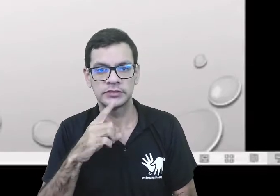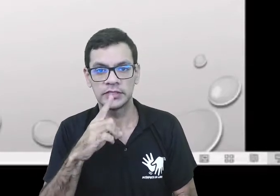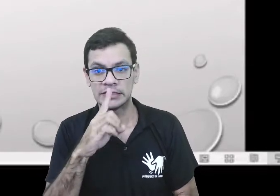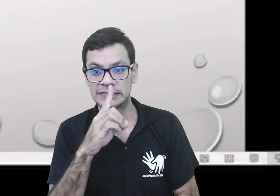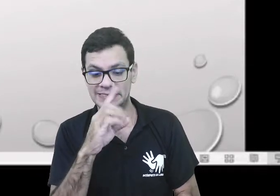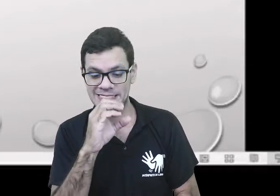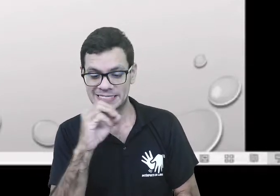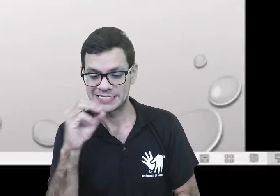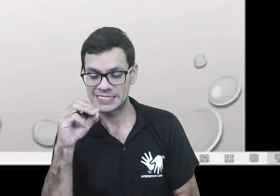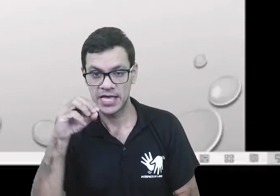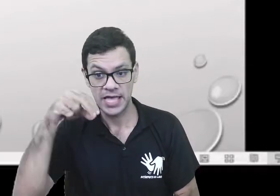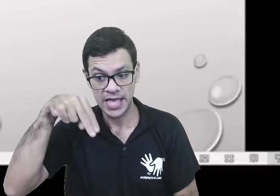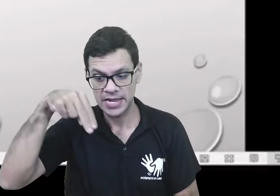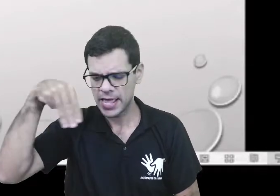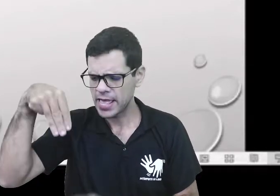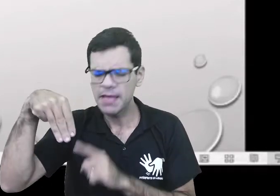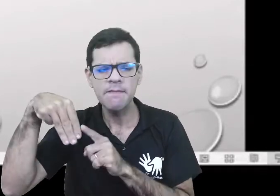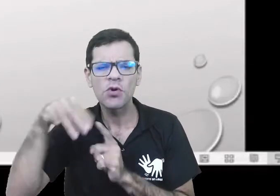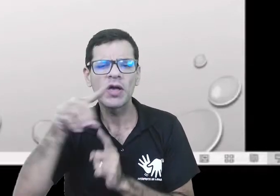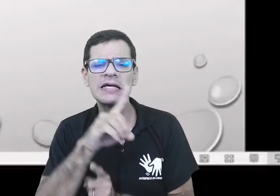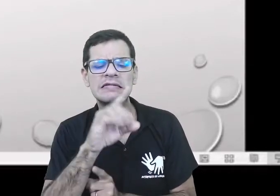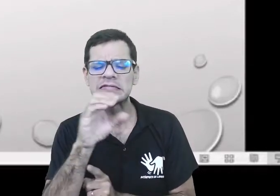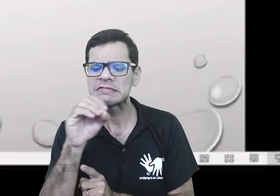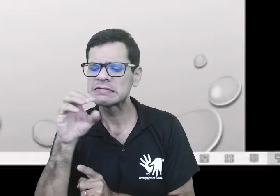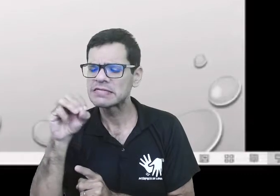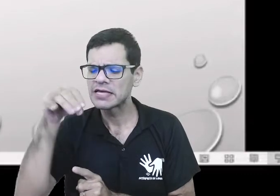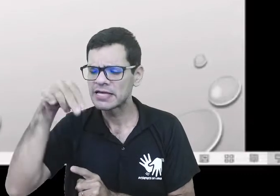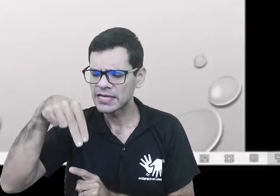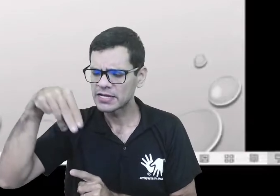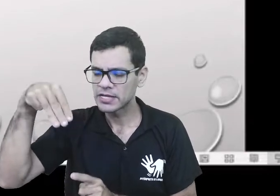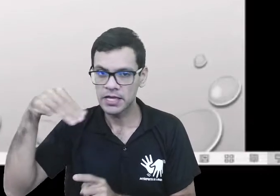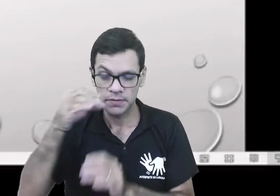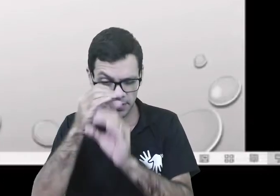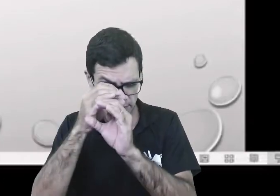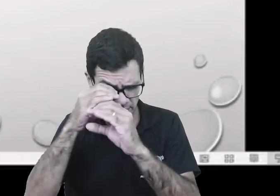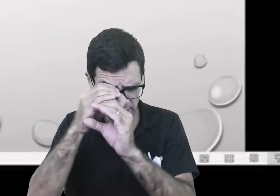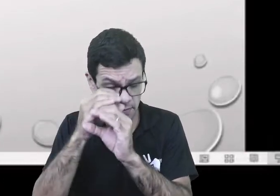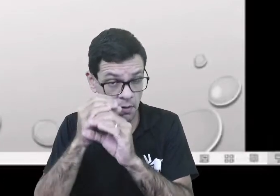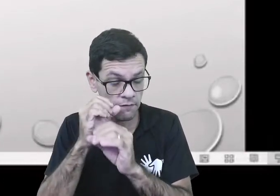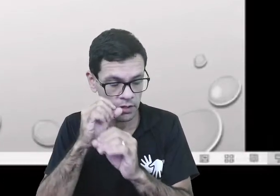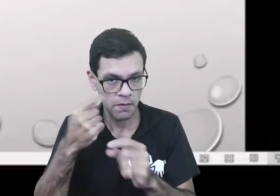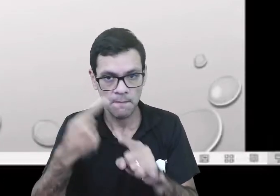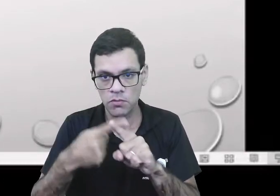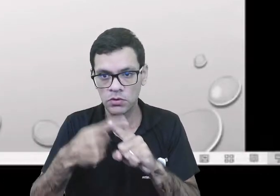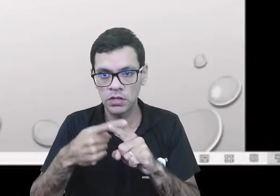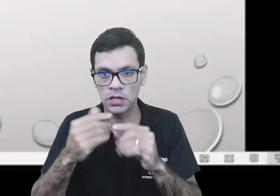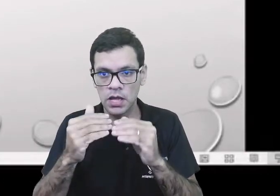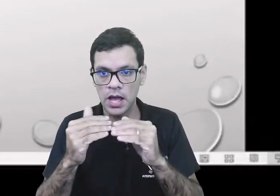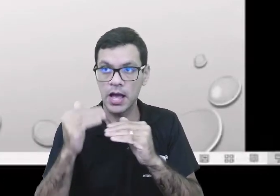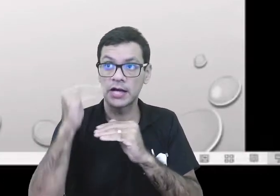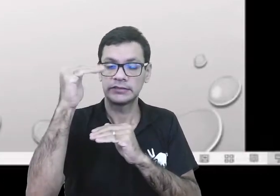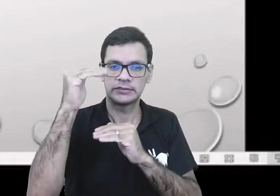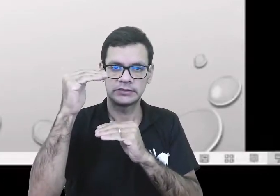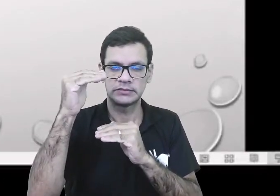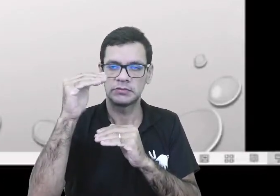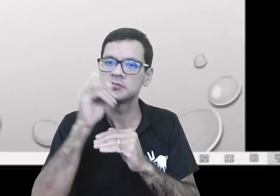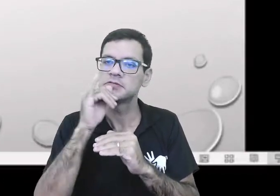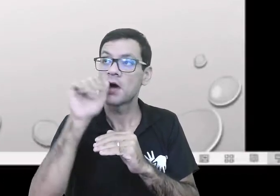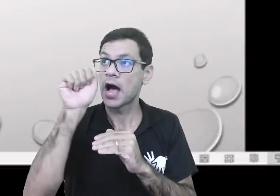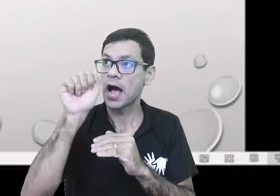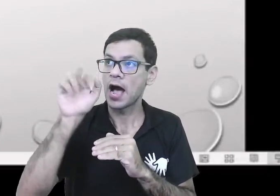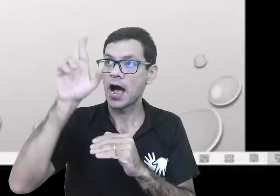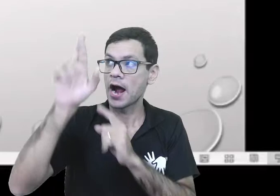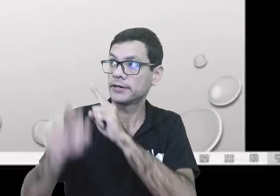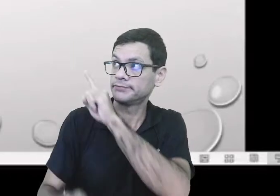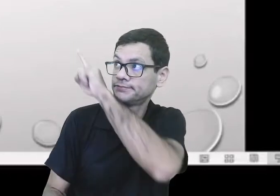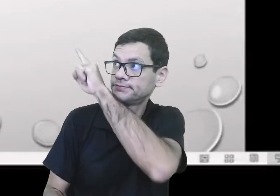suspensões. Em alguns momentos a gente até consegue ver, entrando na faixa dos micrometros, as suspensões aqui, mas aqui a gente está a partir de